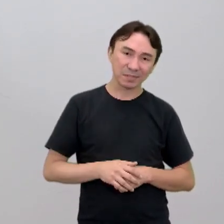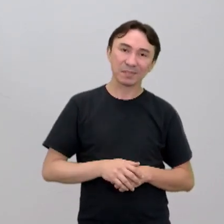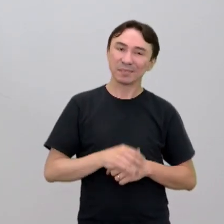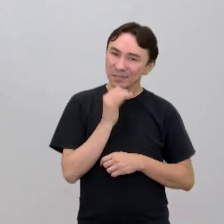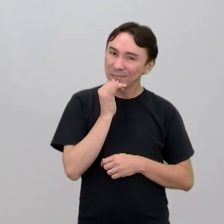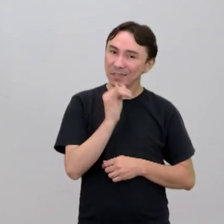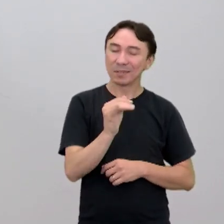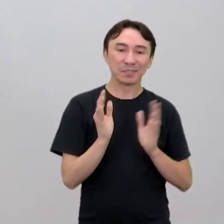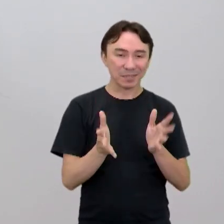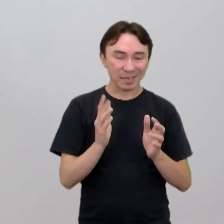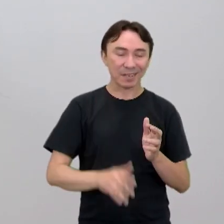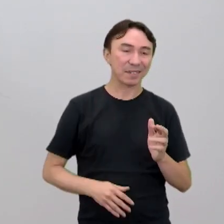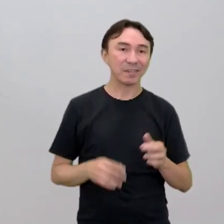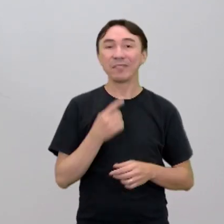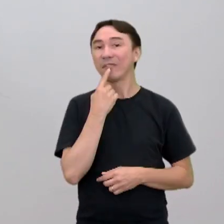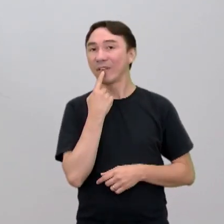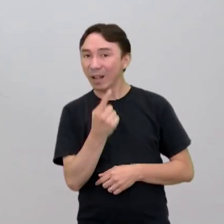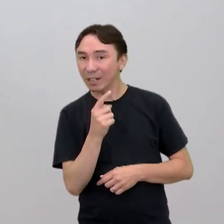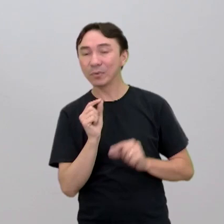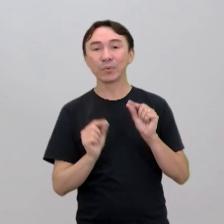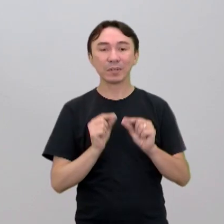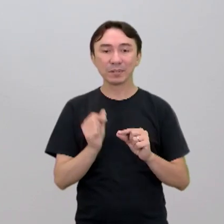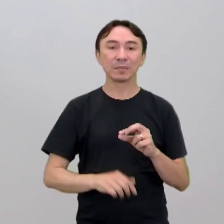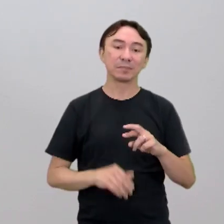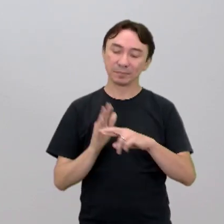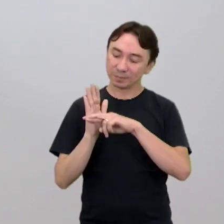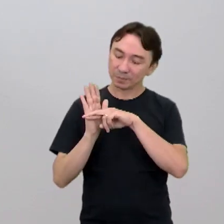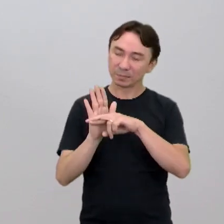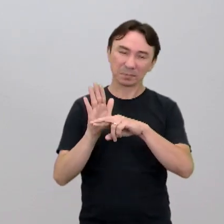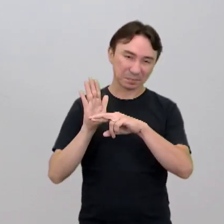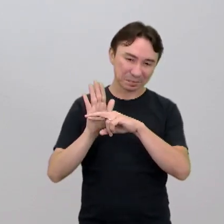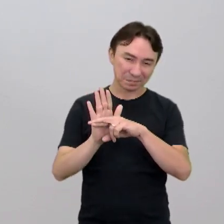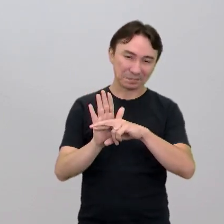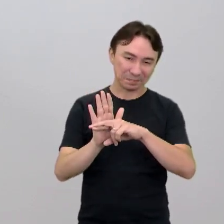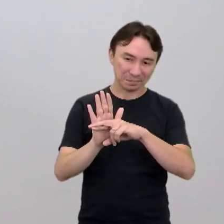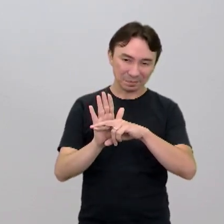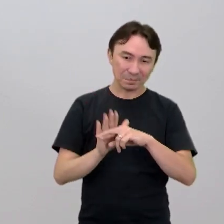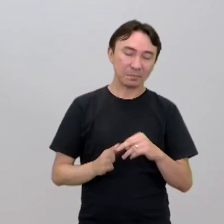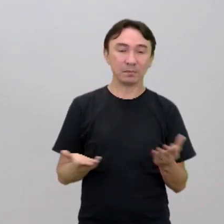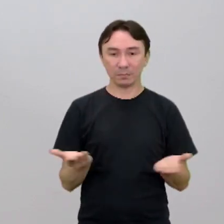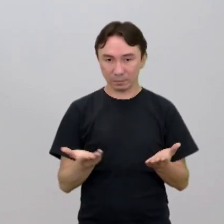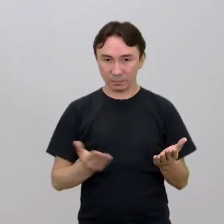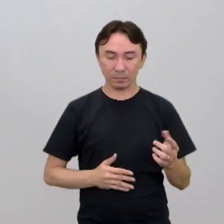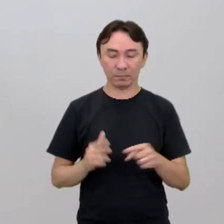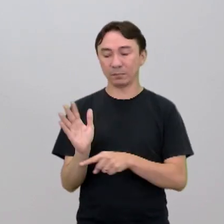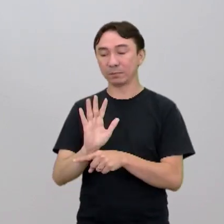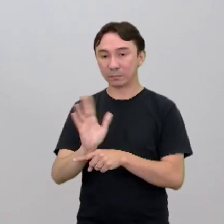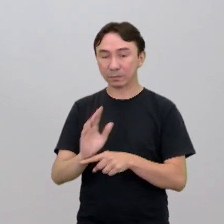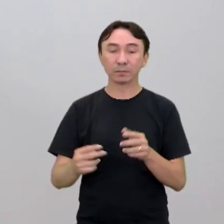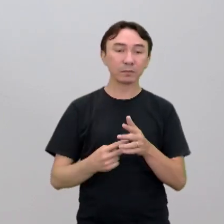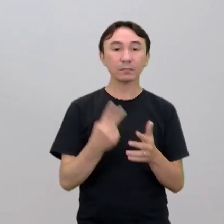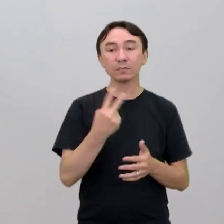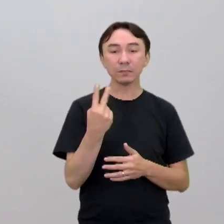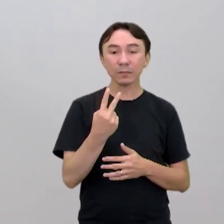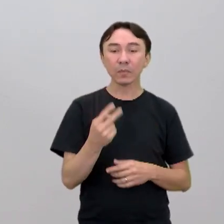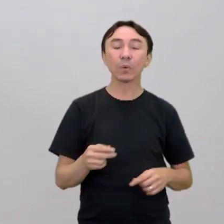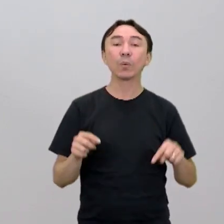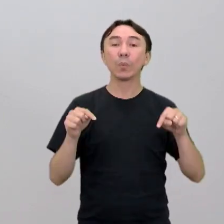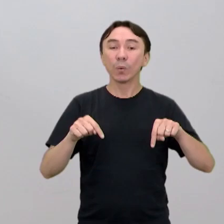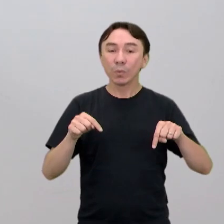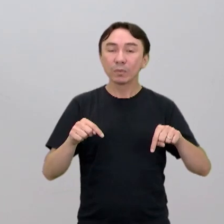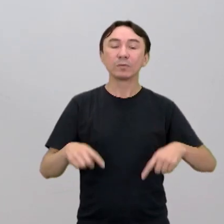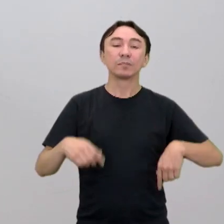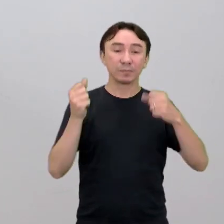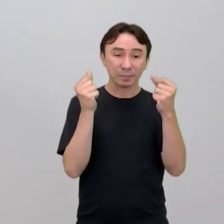nossas atividades, hoje é o nosso segundo vídeo e hoje a gente vai falar sobre o quê? Vamos falar sobre a representatividade da mulher nos